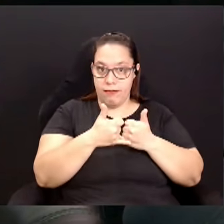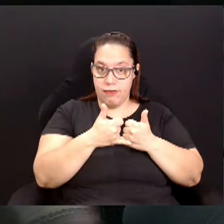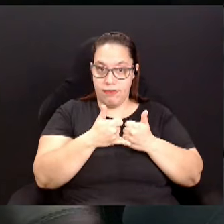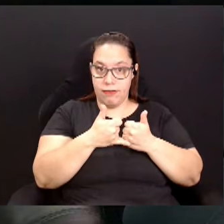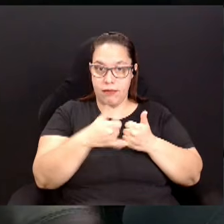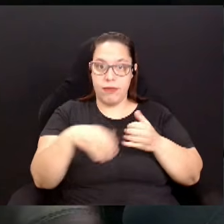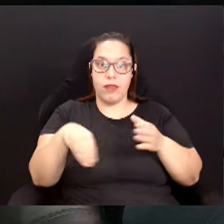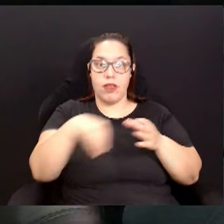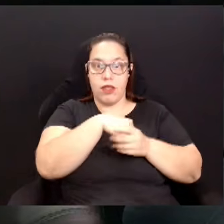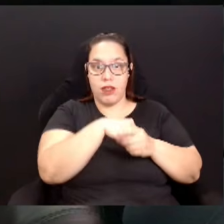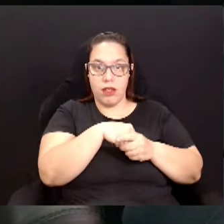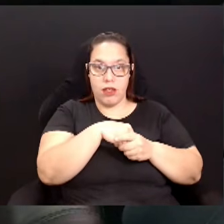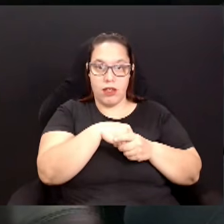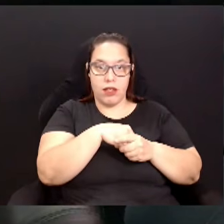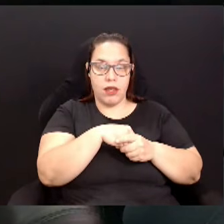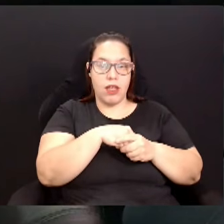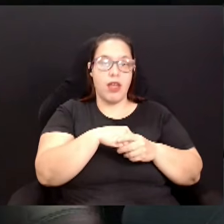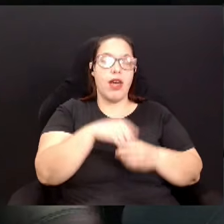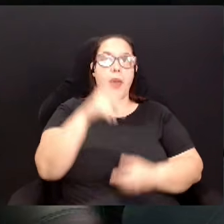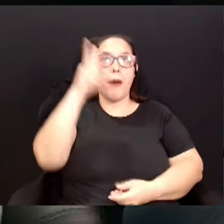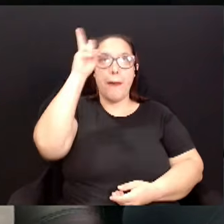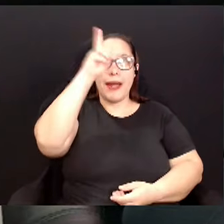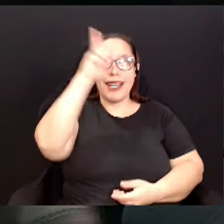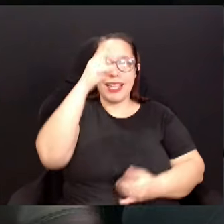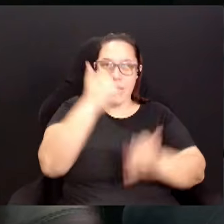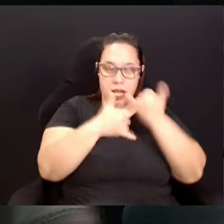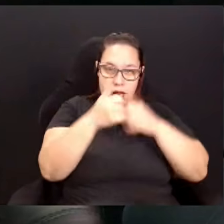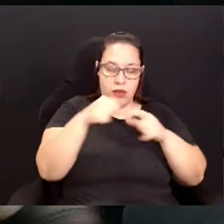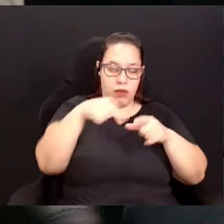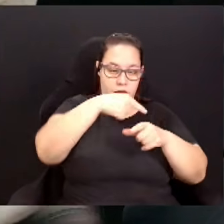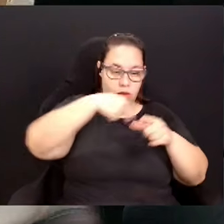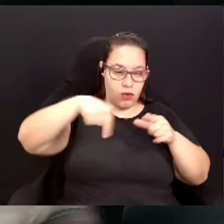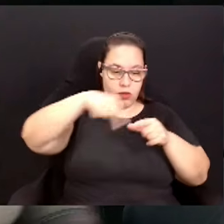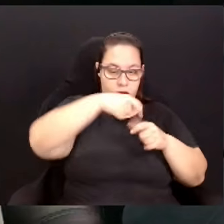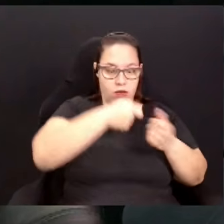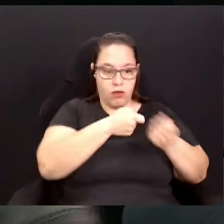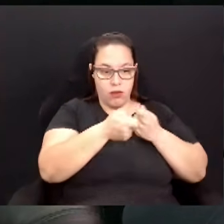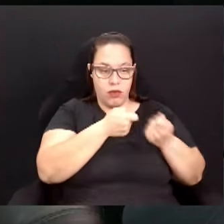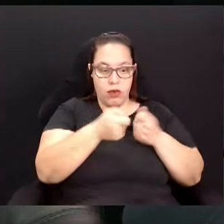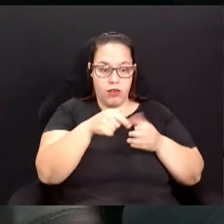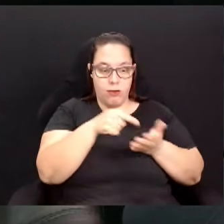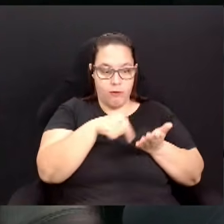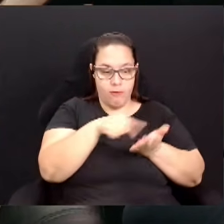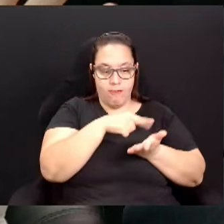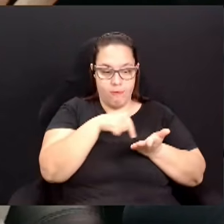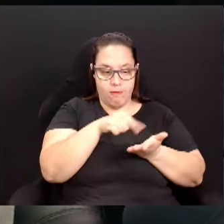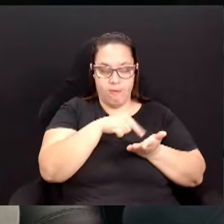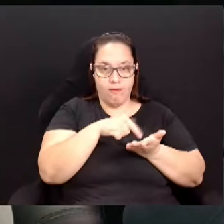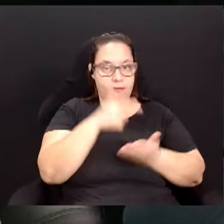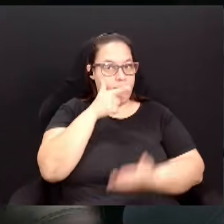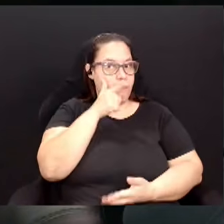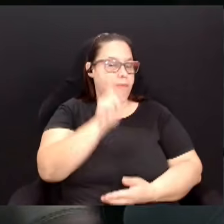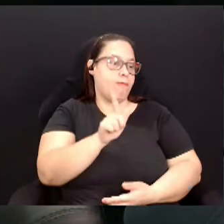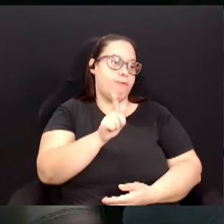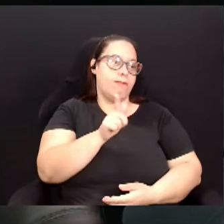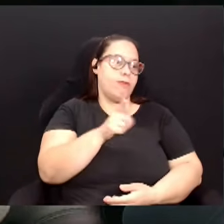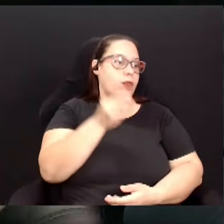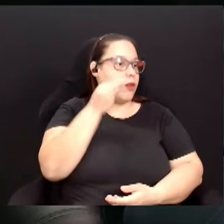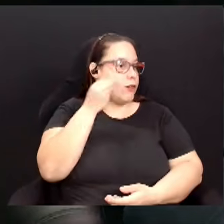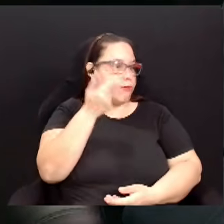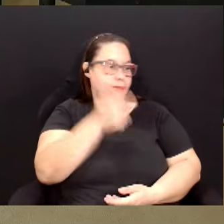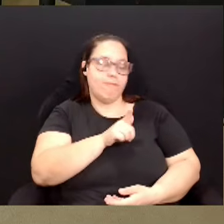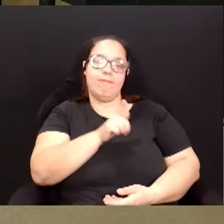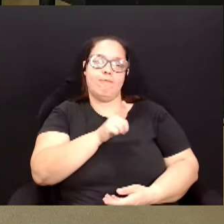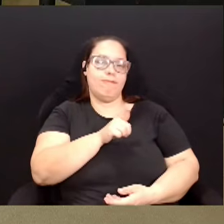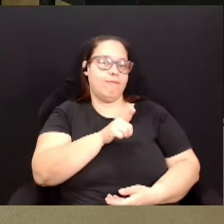naquela xícara que roda? Eu quero participar também, mas ela está com o controle na mão dela. Eu não consigo. Eu tento de novo. Não consigo.